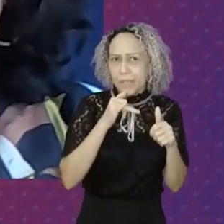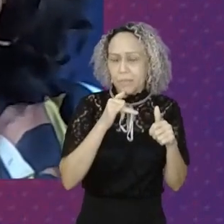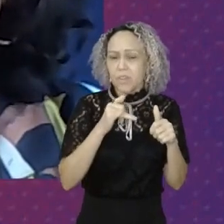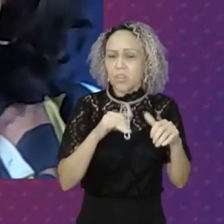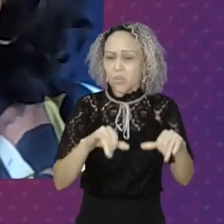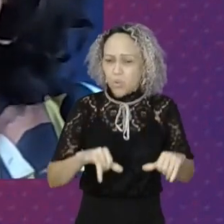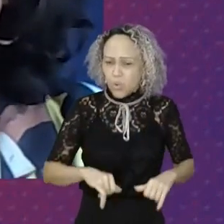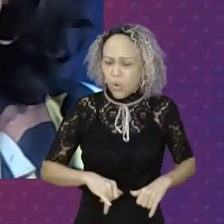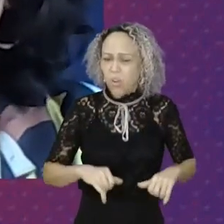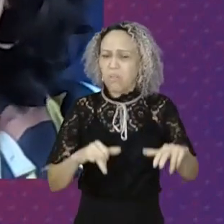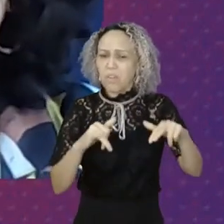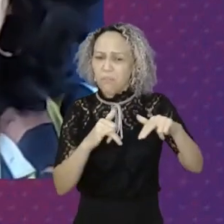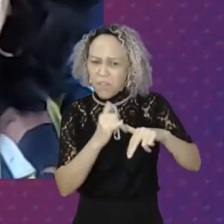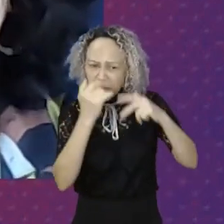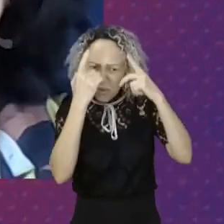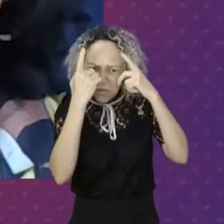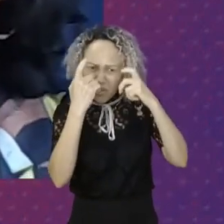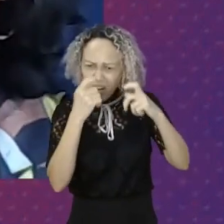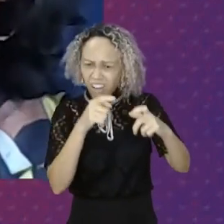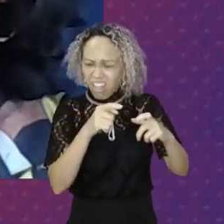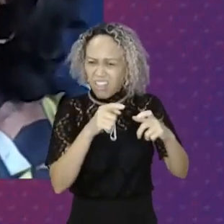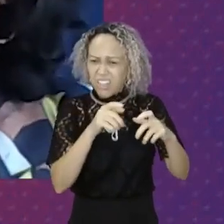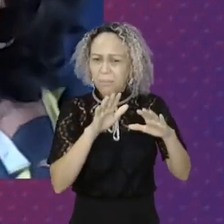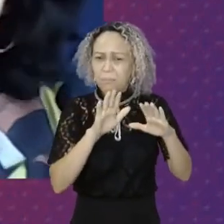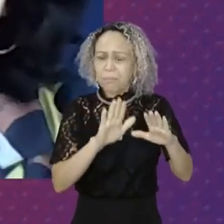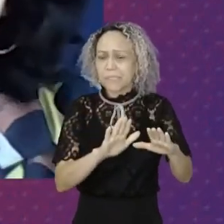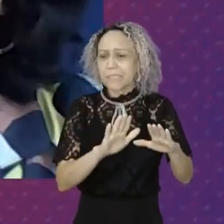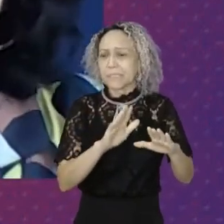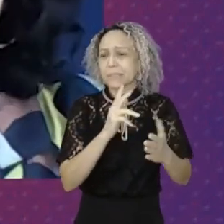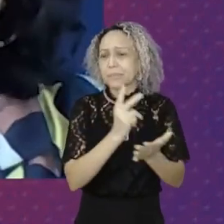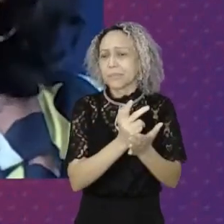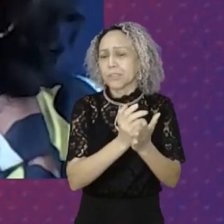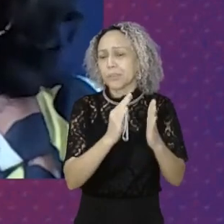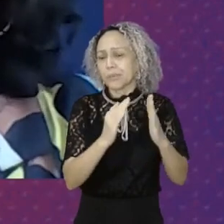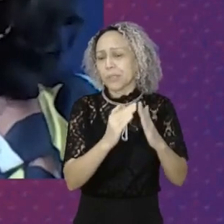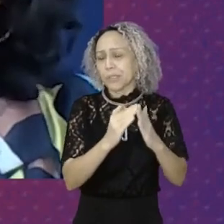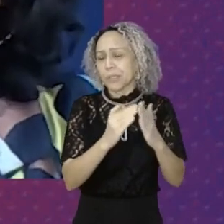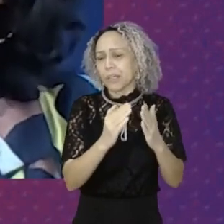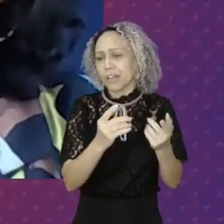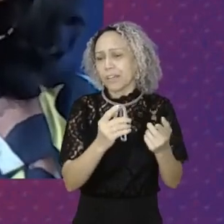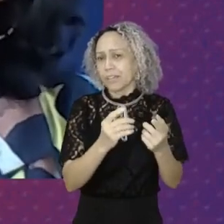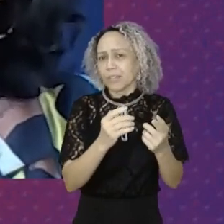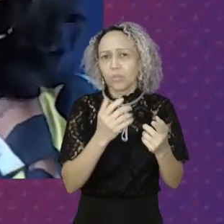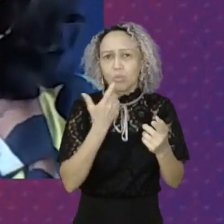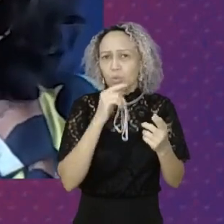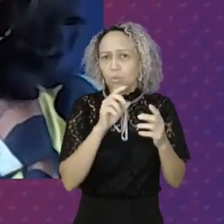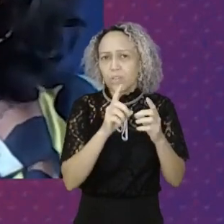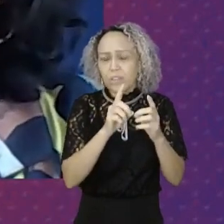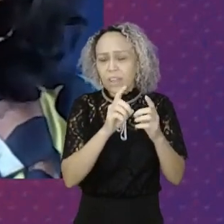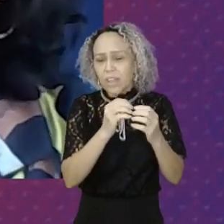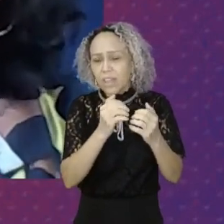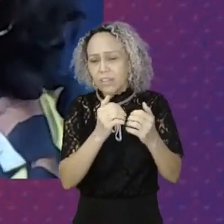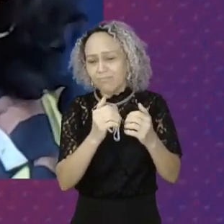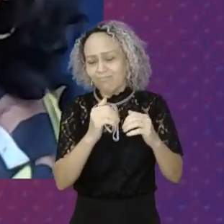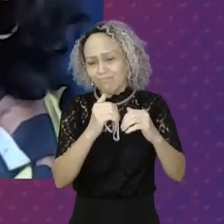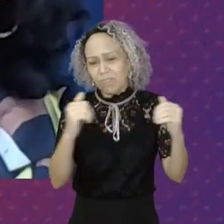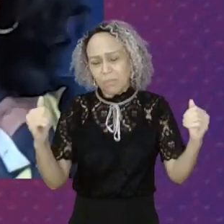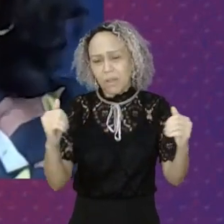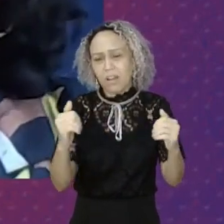que elas podem ter quando, enfim, resolverem romper um relacionamento